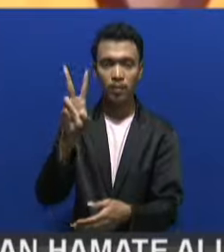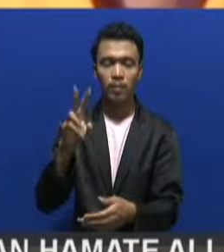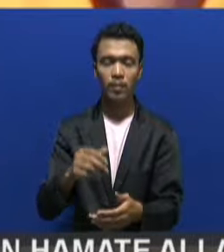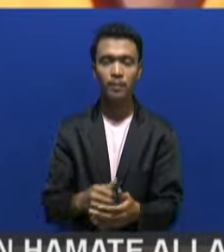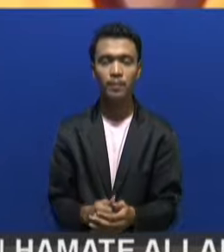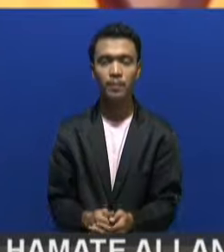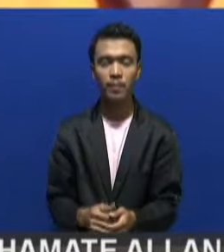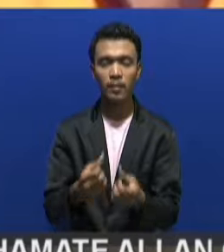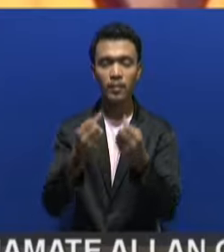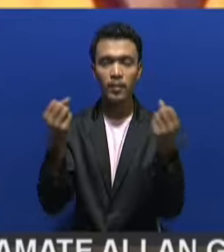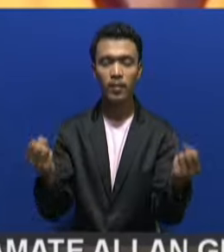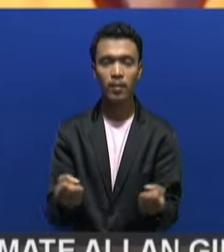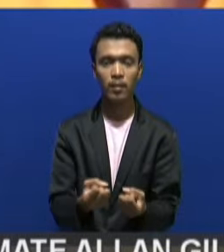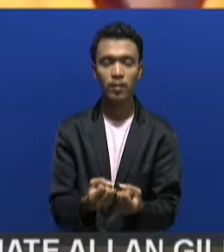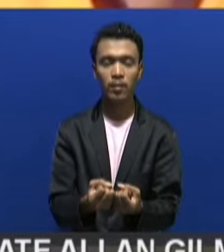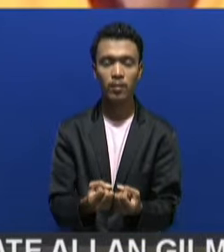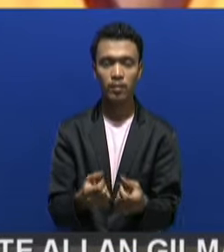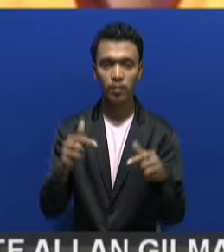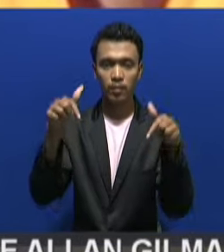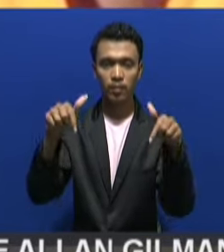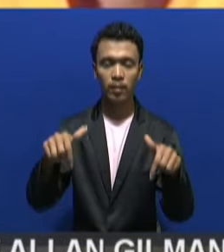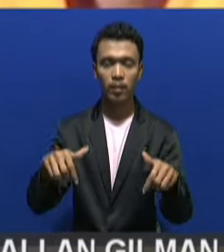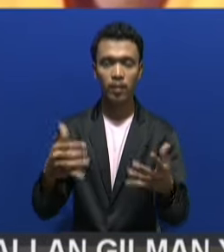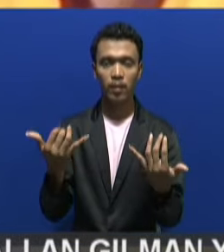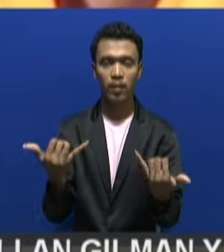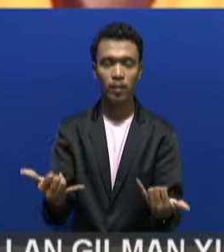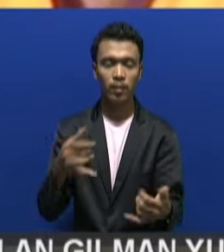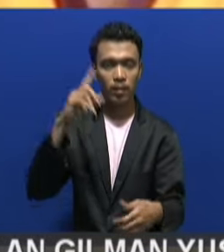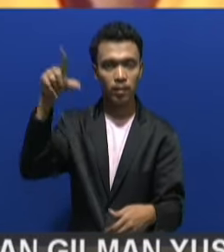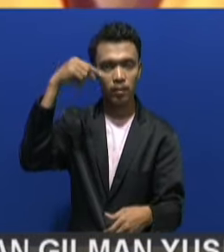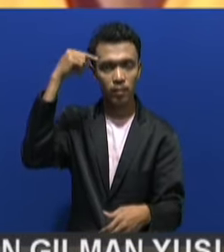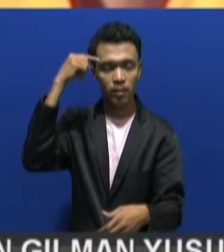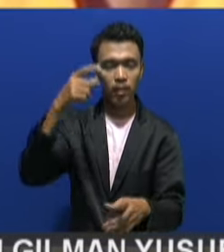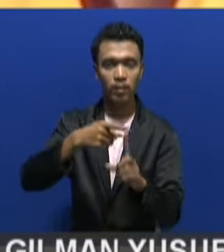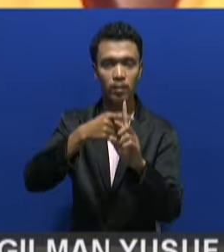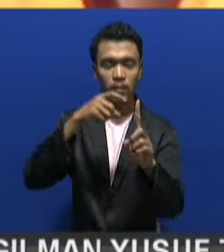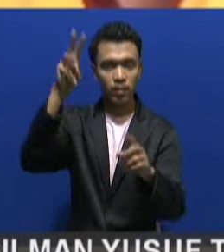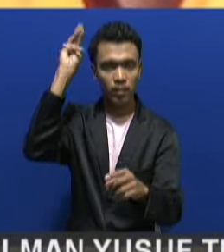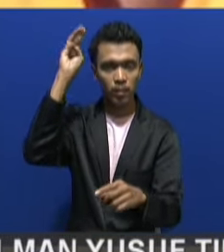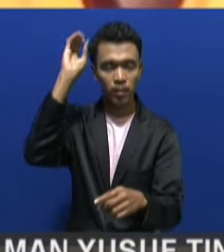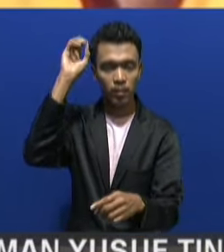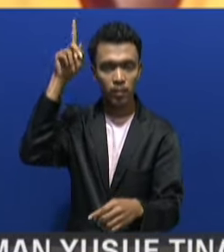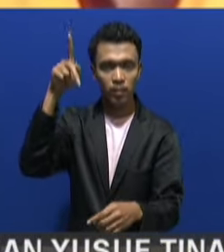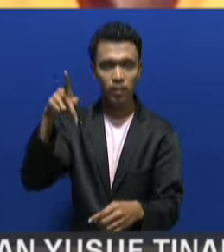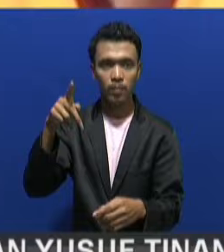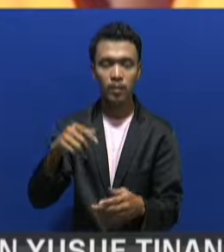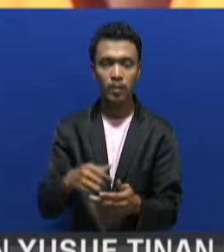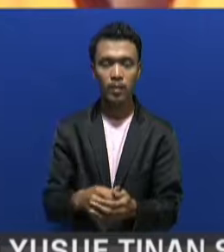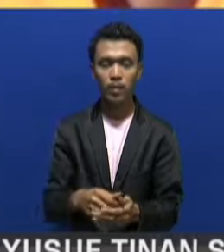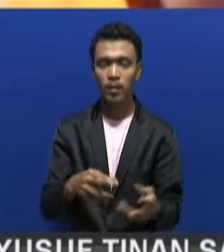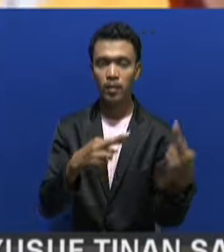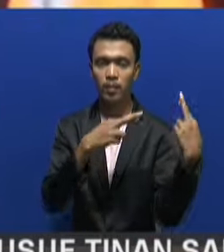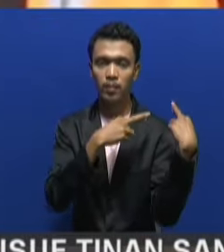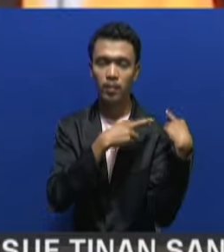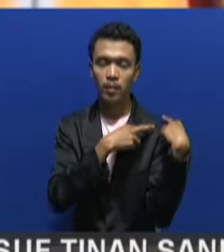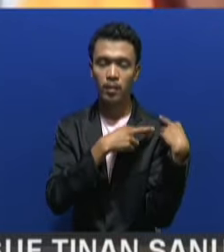Ponte e Suculirai, neve o governo Lius e Ministério das Obras Públicas, e competência